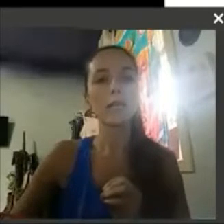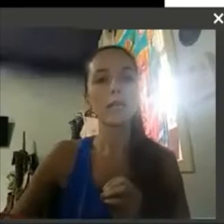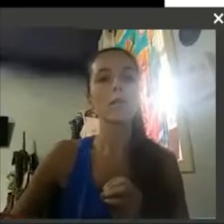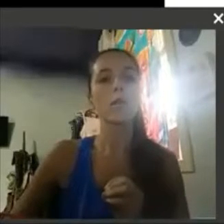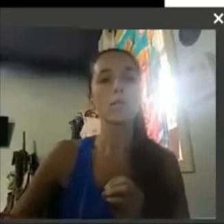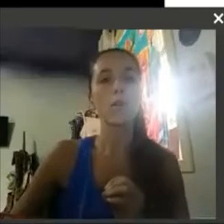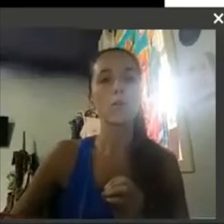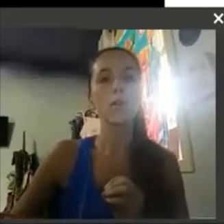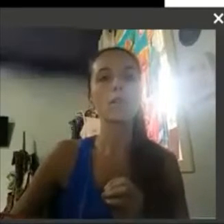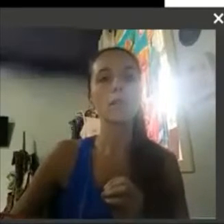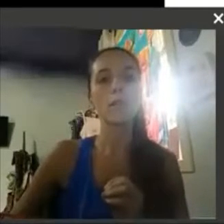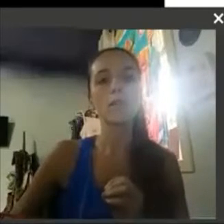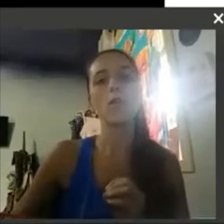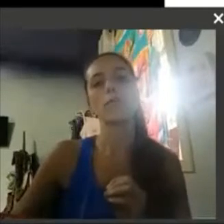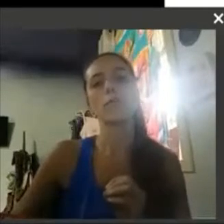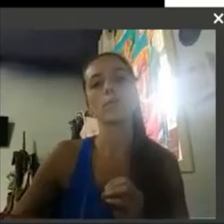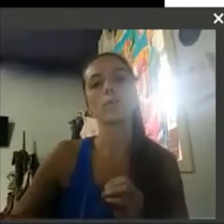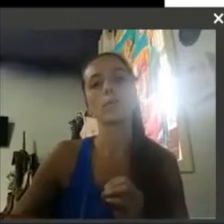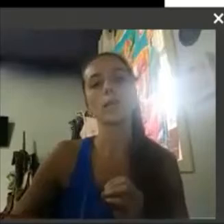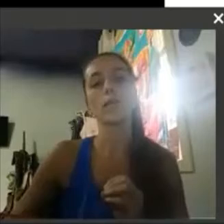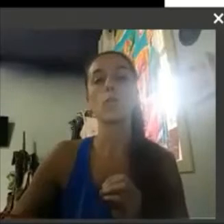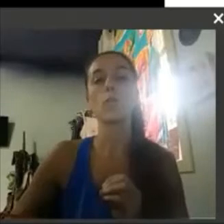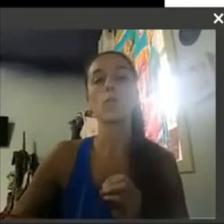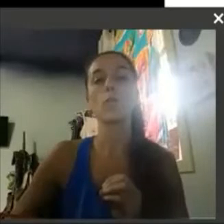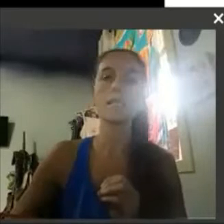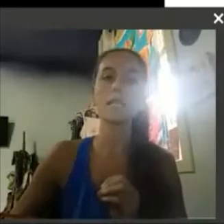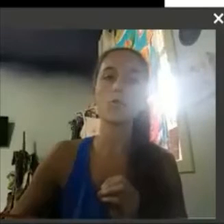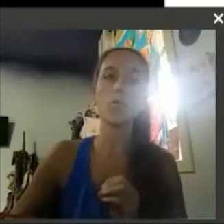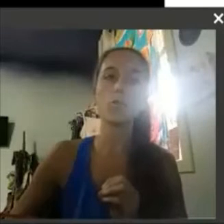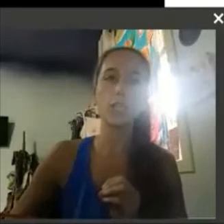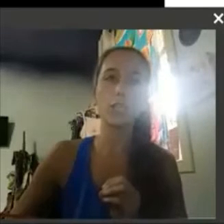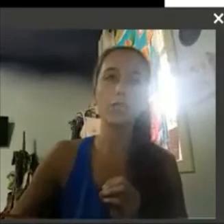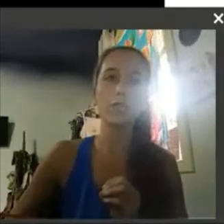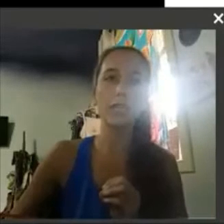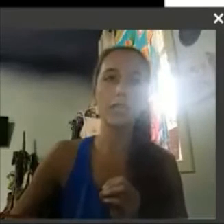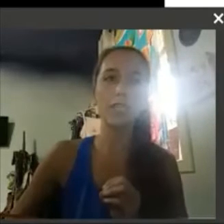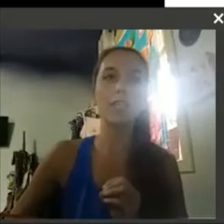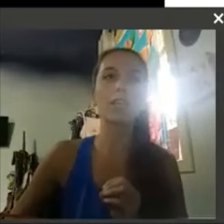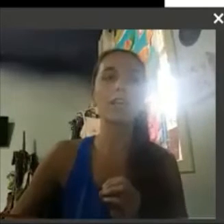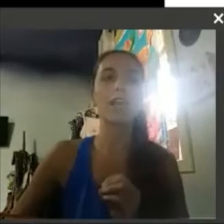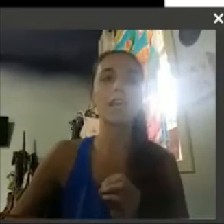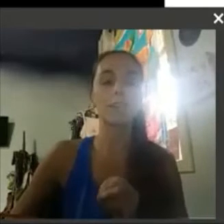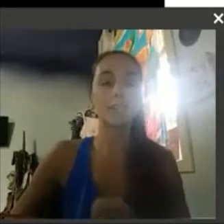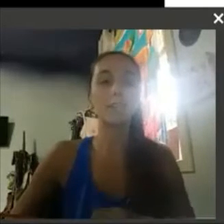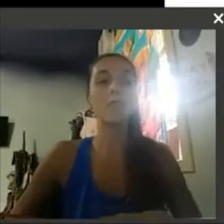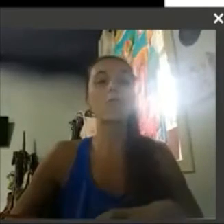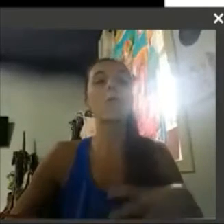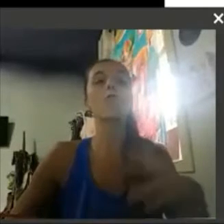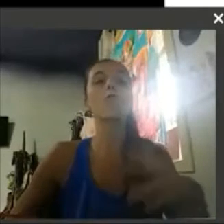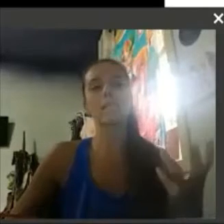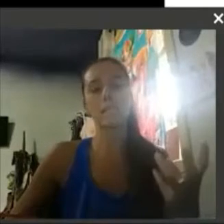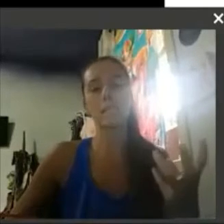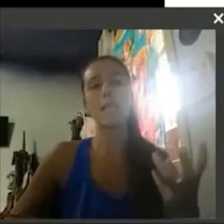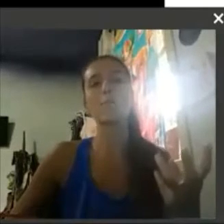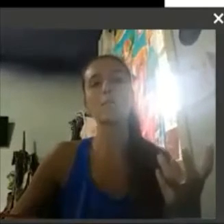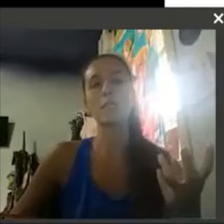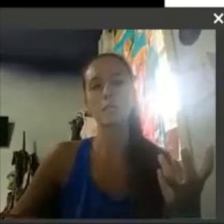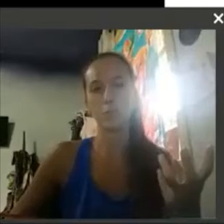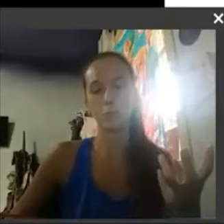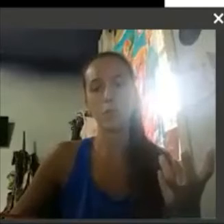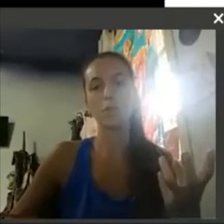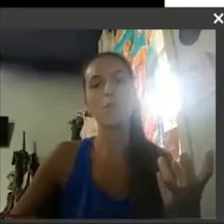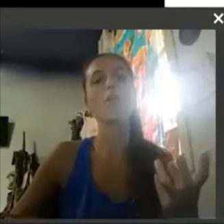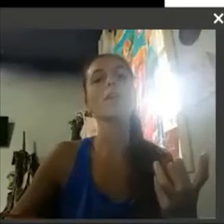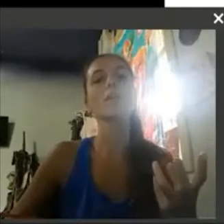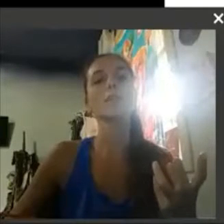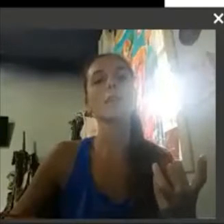dessa reação é CO2 e etanol. Então, por mais que o objetivo seja fazer com que o pão cresça, né? E, portanto,